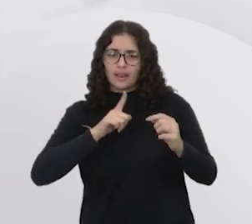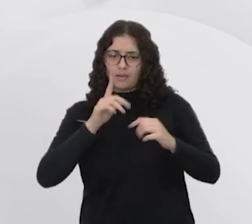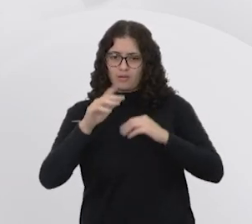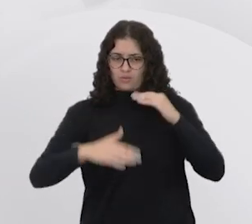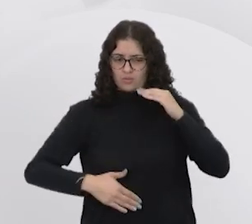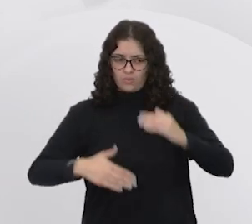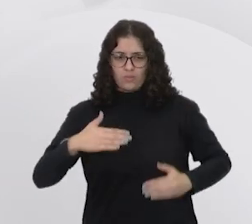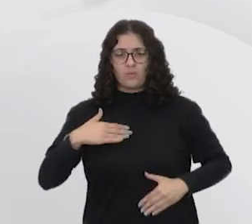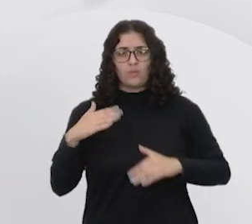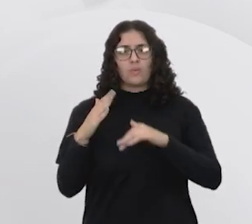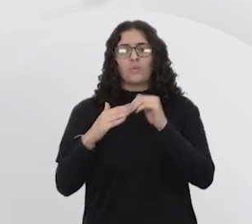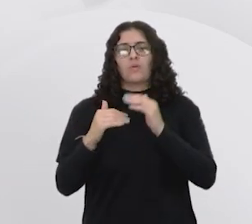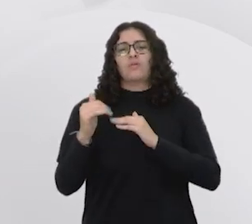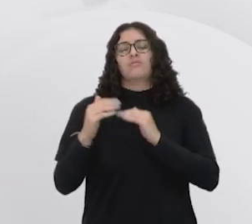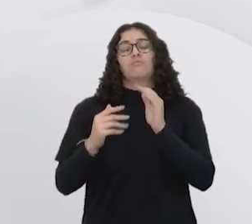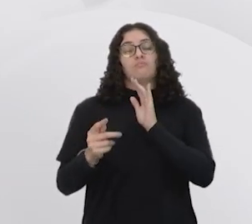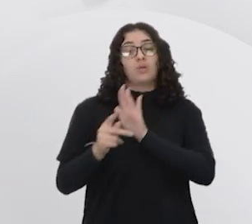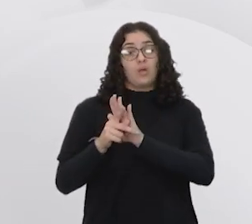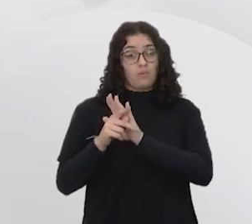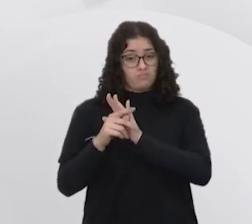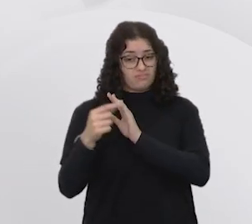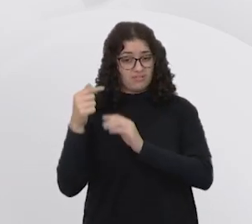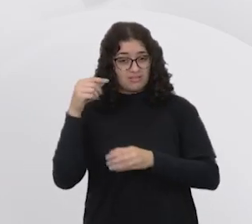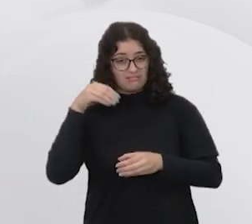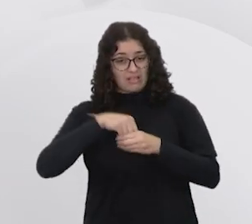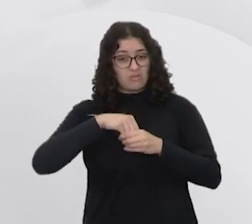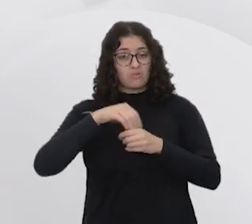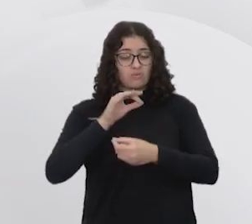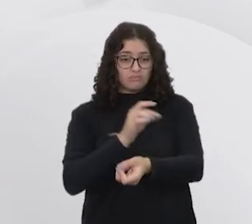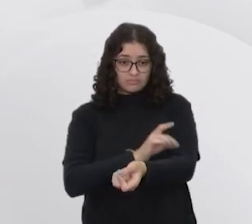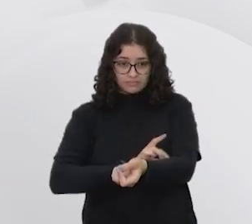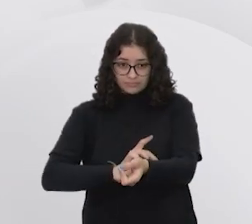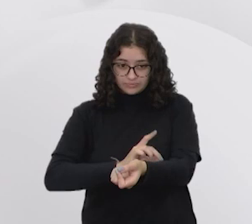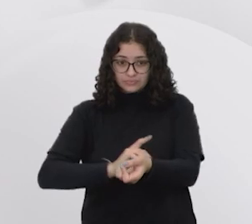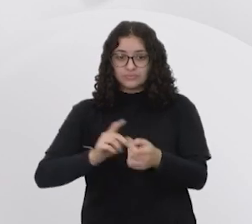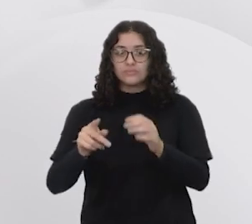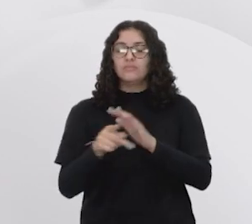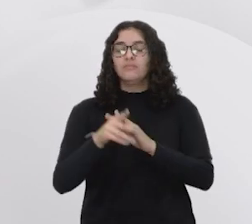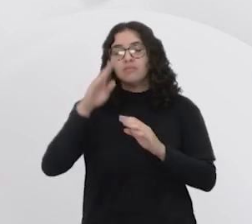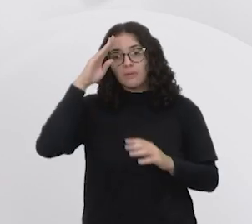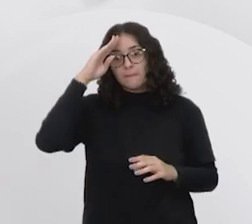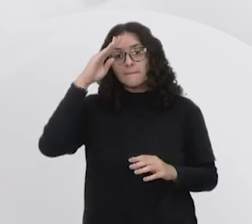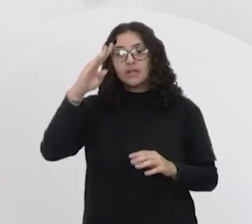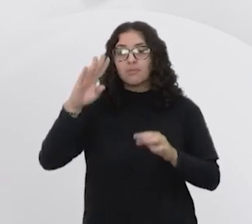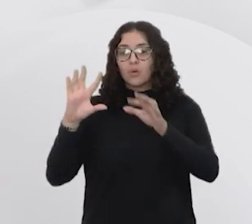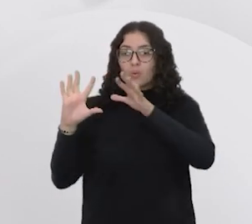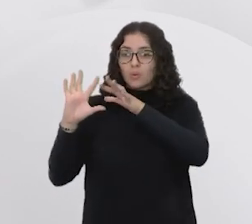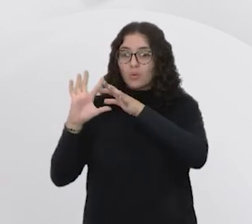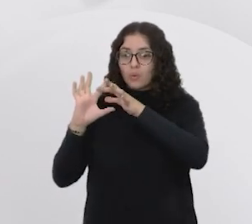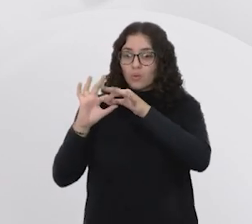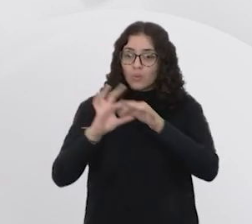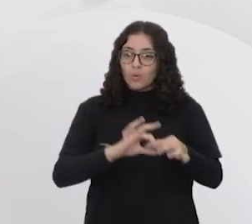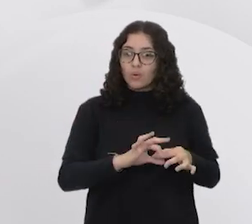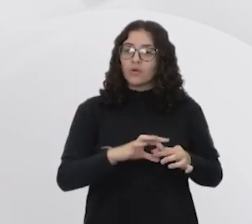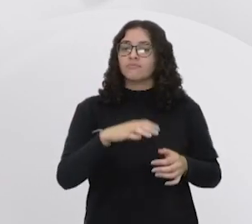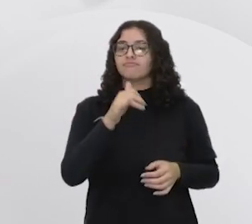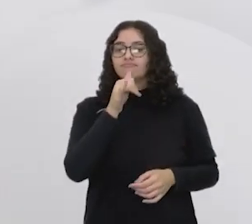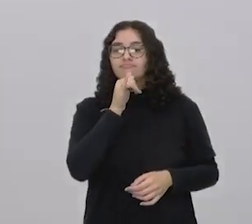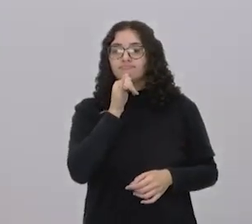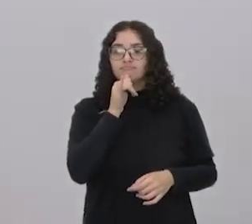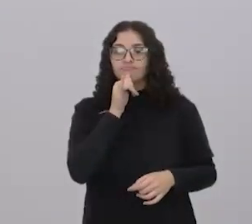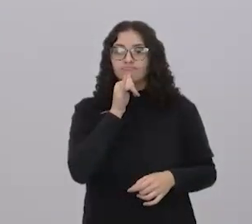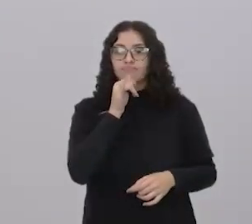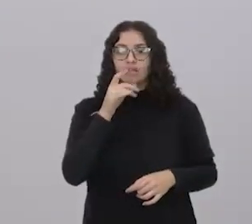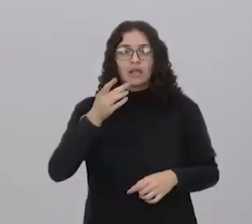na tatuagem, e às vezes as tatuagens, principalmente no contexto relacionado a, digamos,